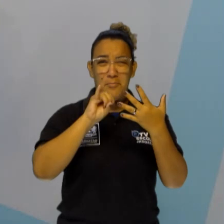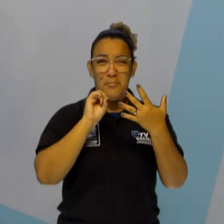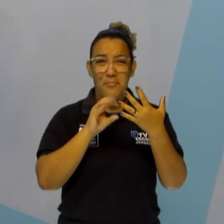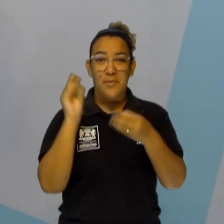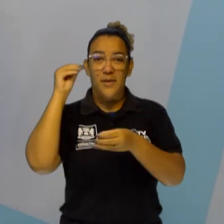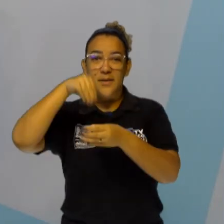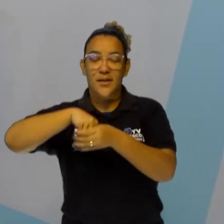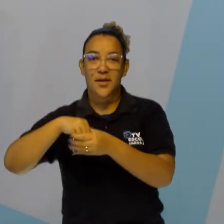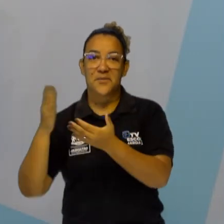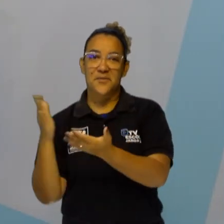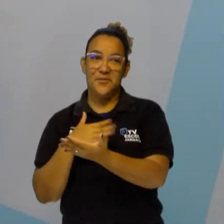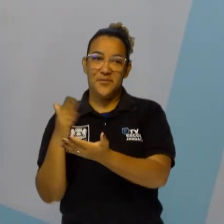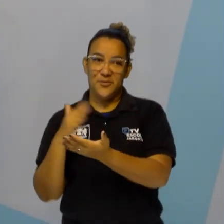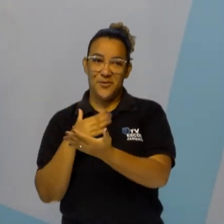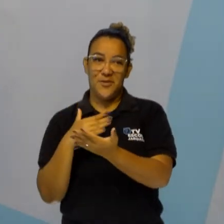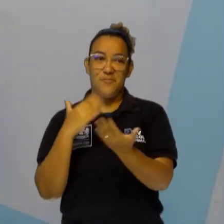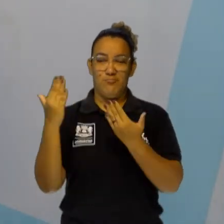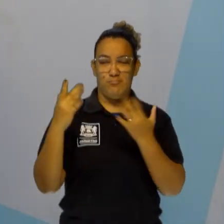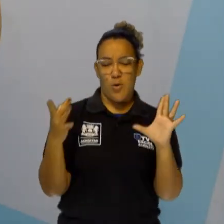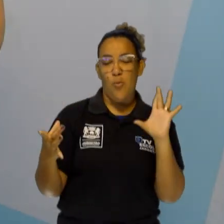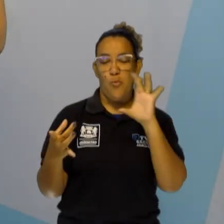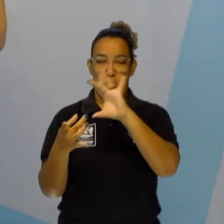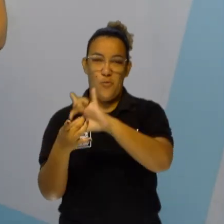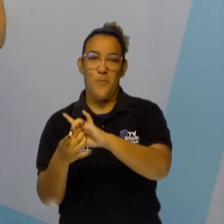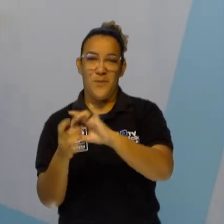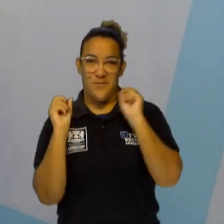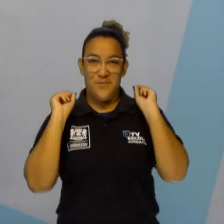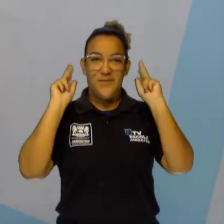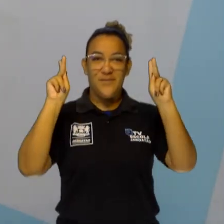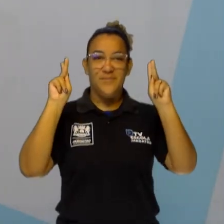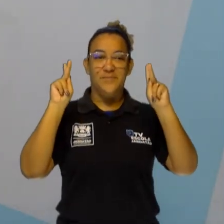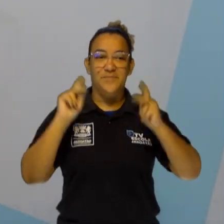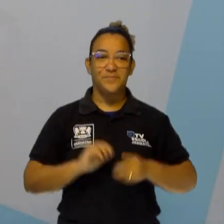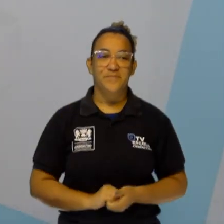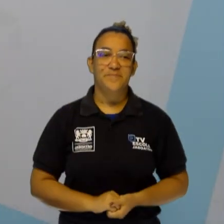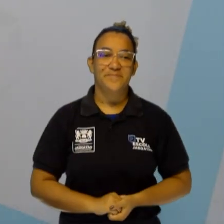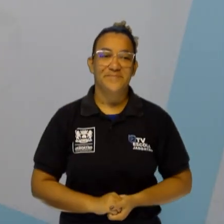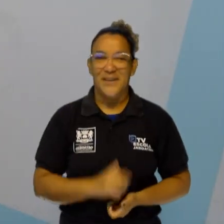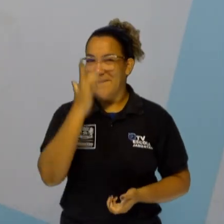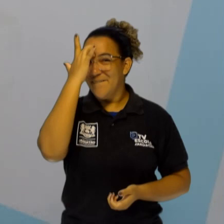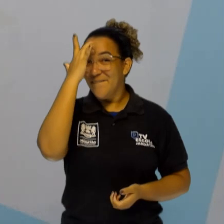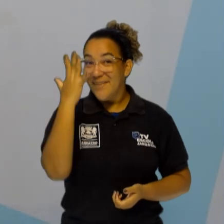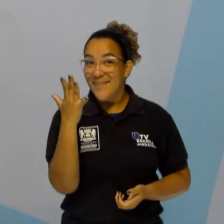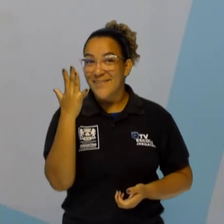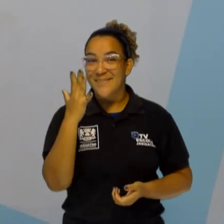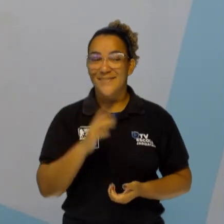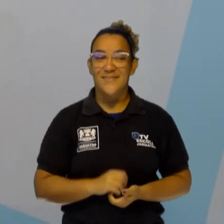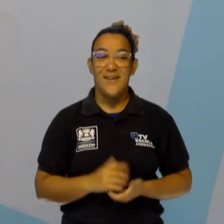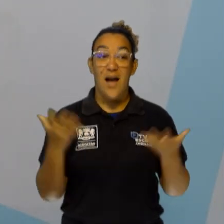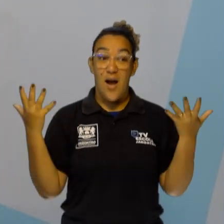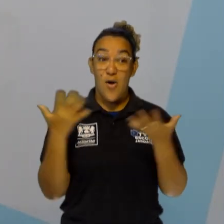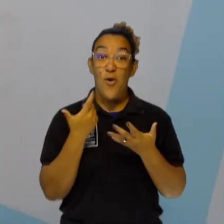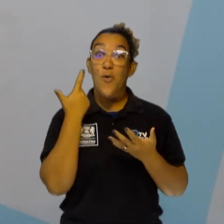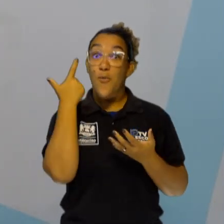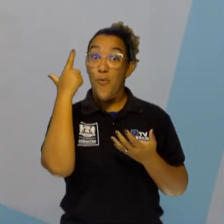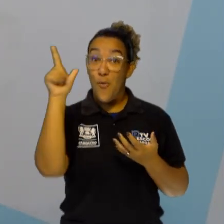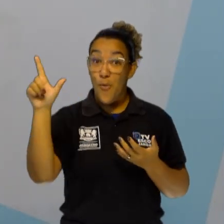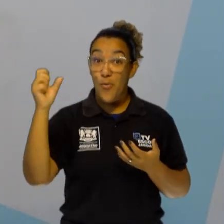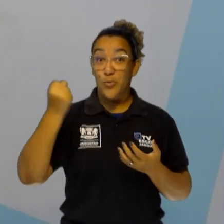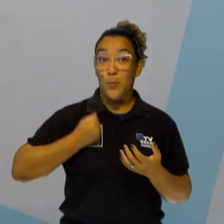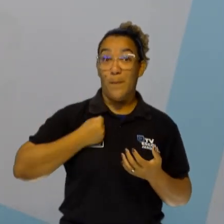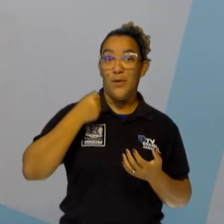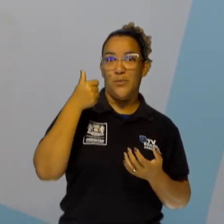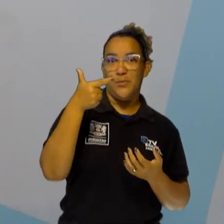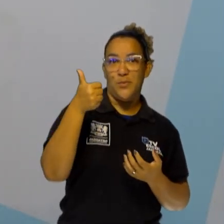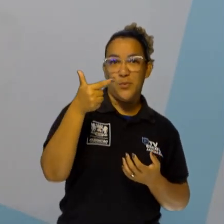linkando o texto com a capa do livro. Tranquilo? Questão tranquila de resolver também, né? Vamos lá agora para a questão número 12, para a